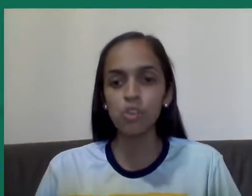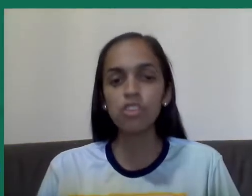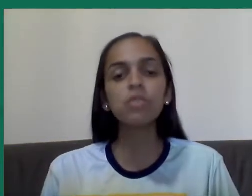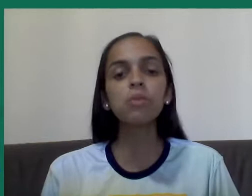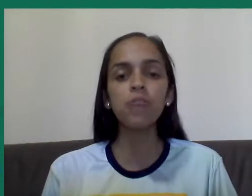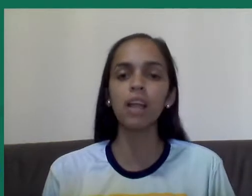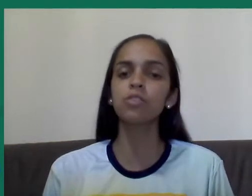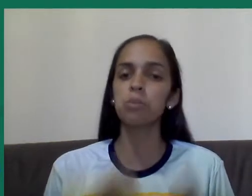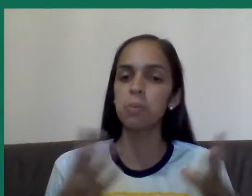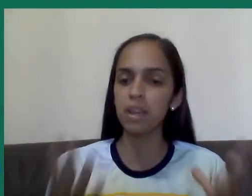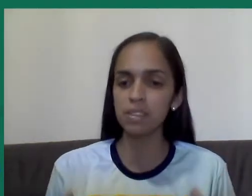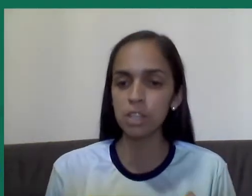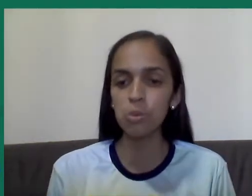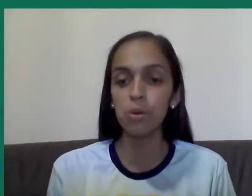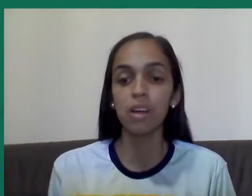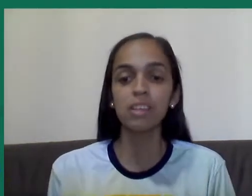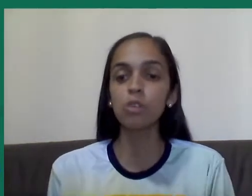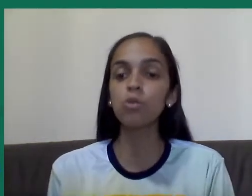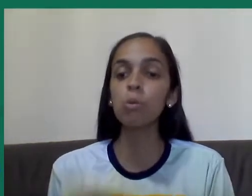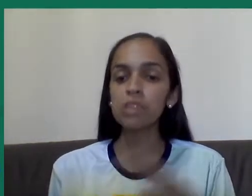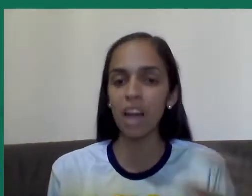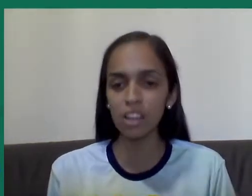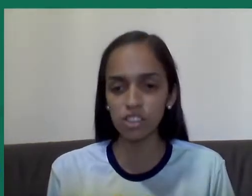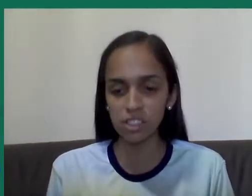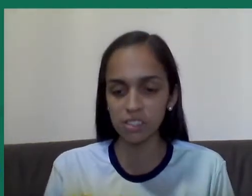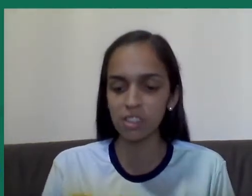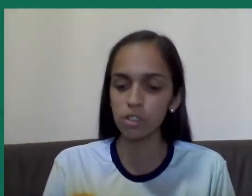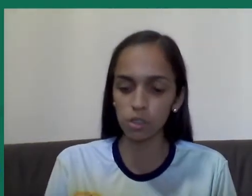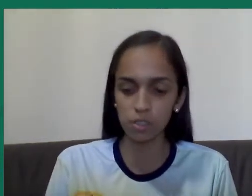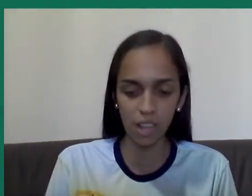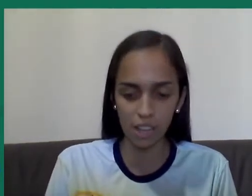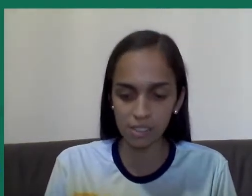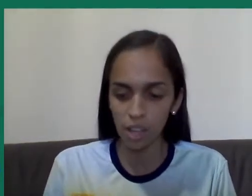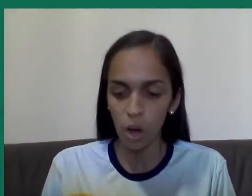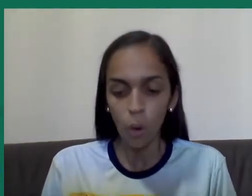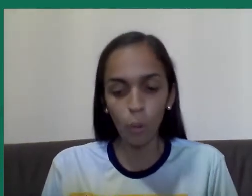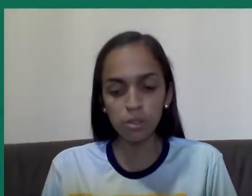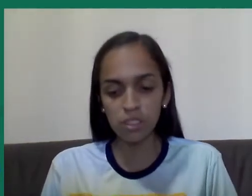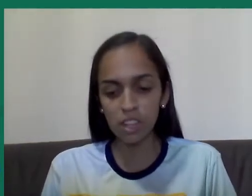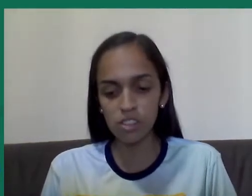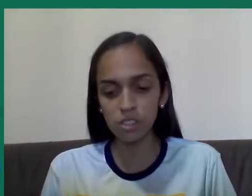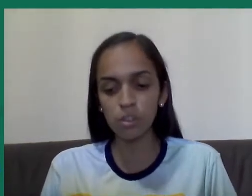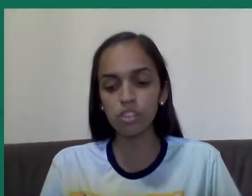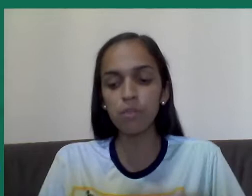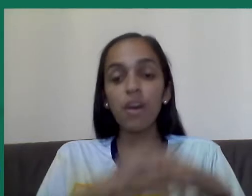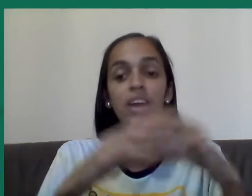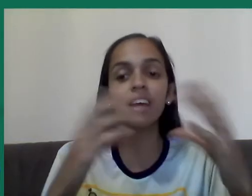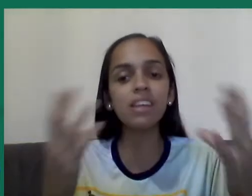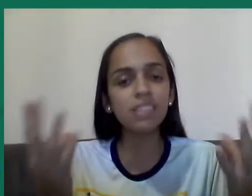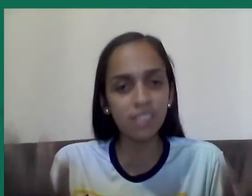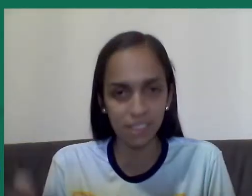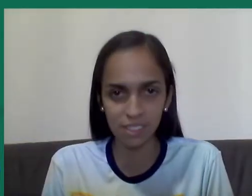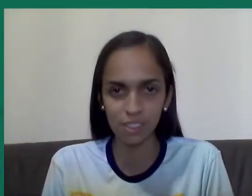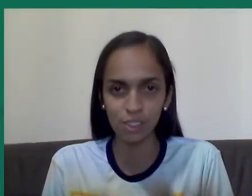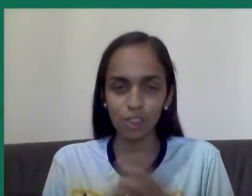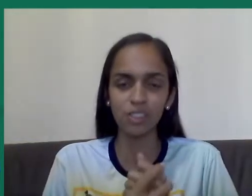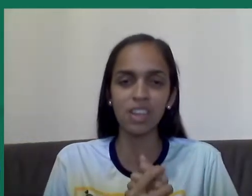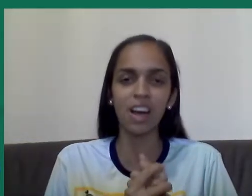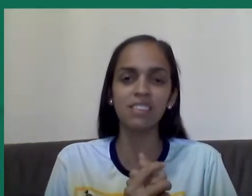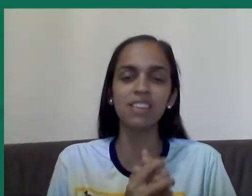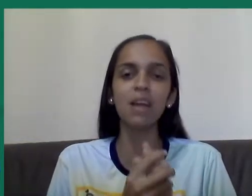Então, hoje nós vamos falar sobre o Brasil e seus contrastes sociais, ou seja, suas